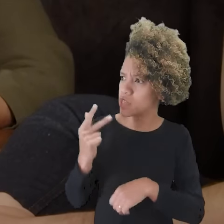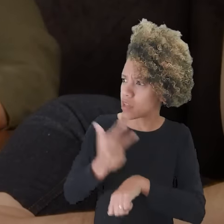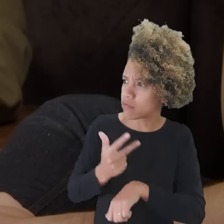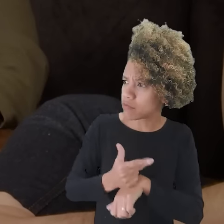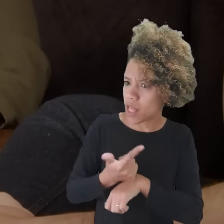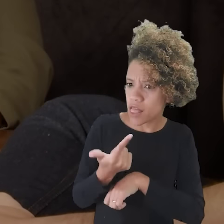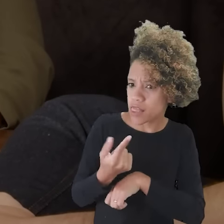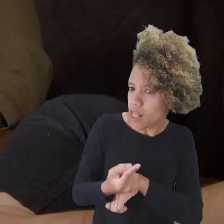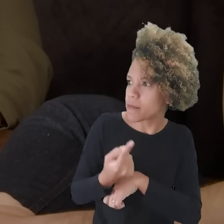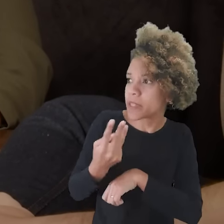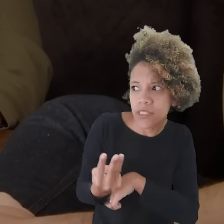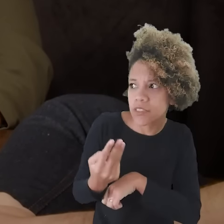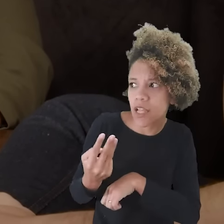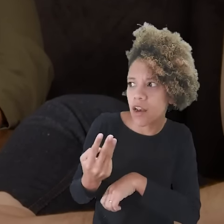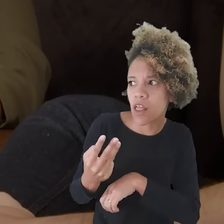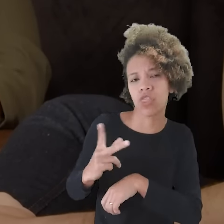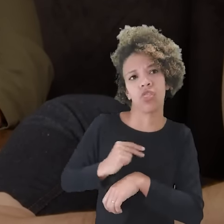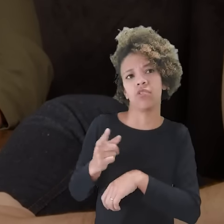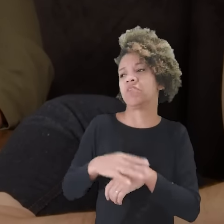a décima terceira temporada